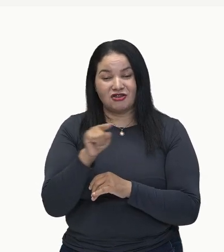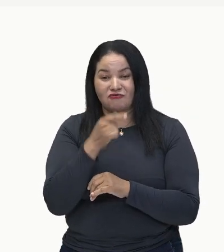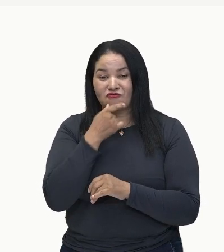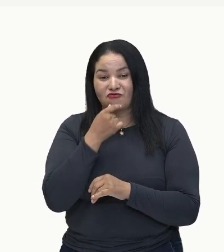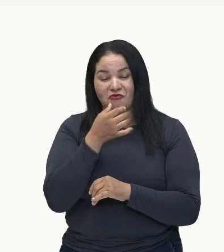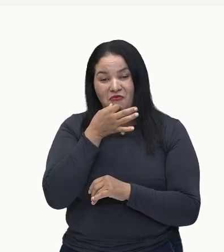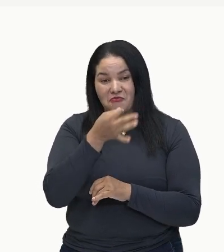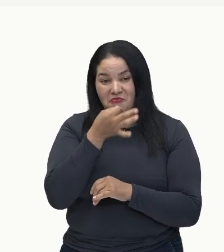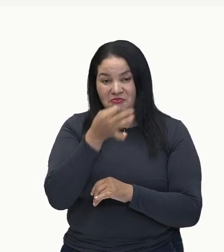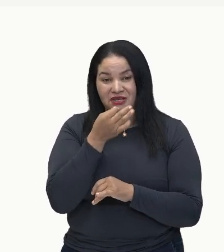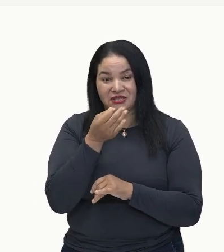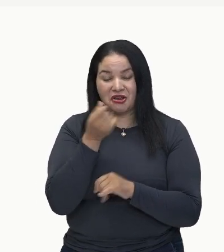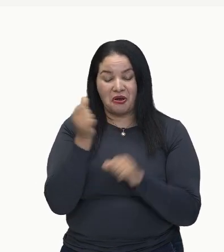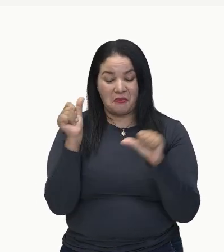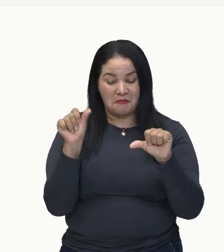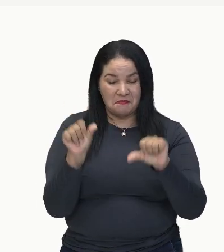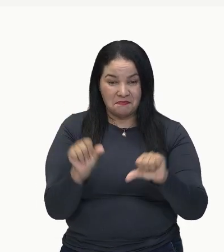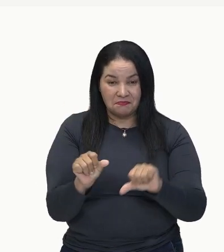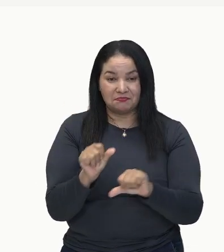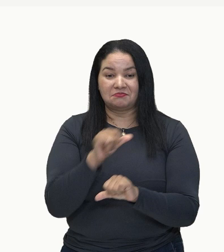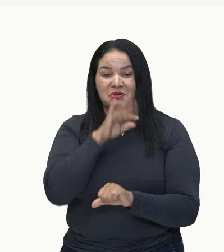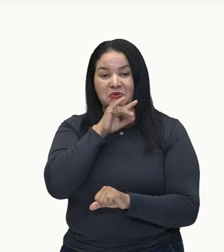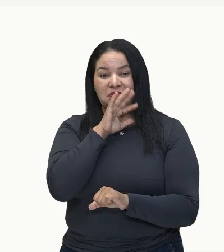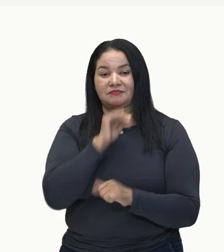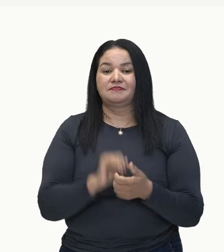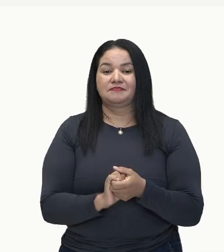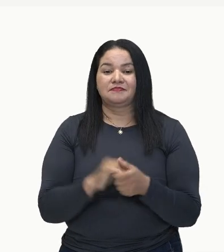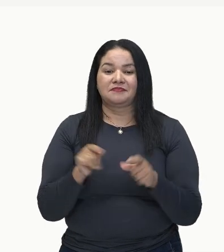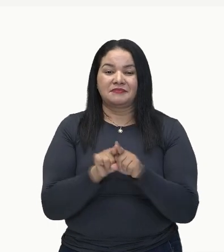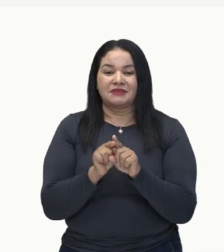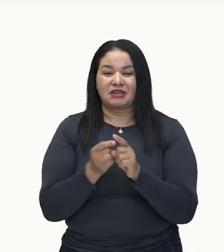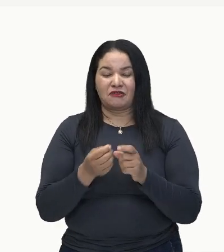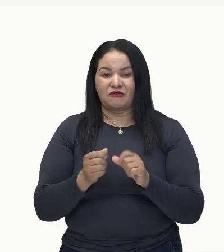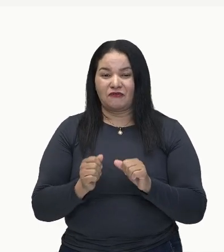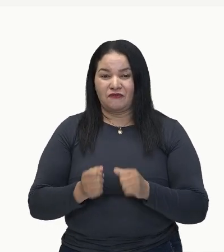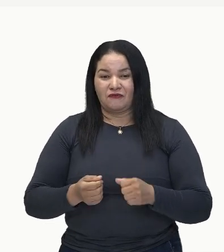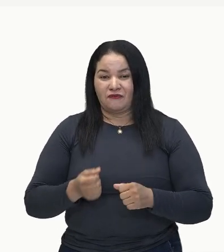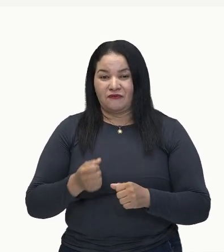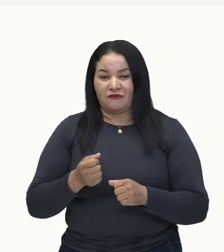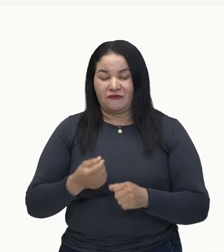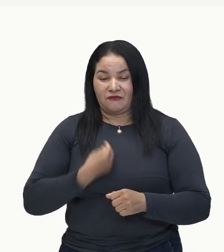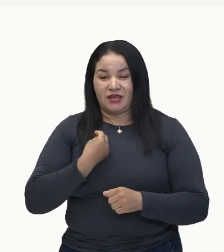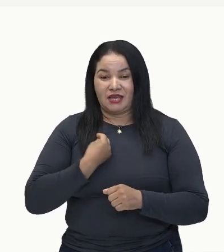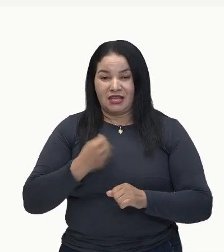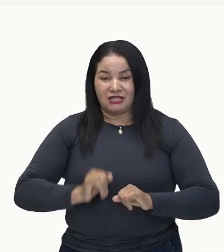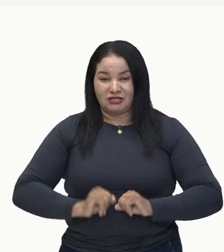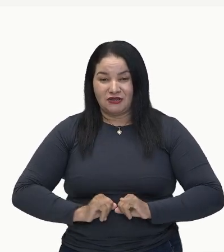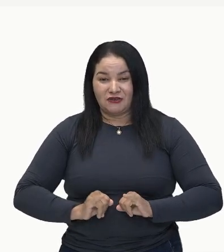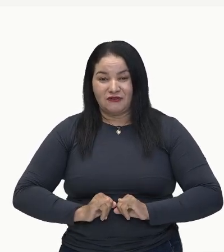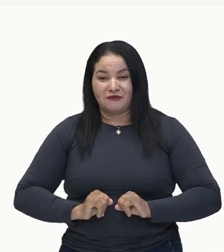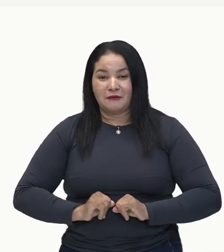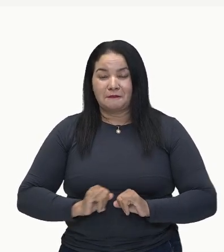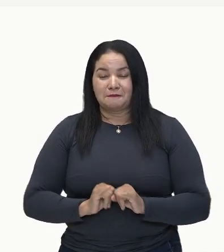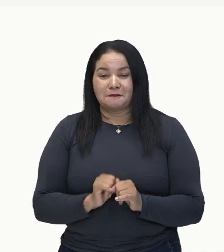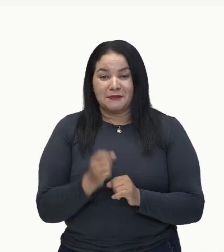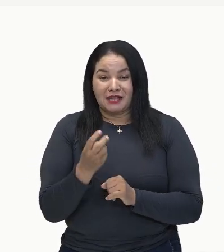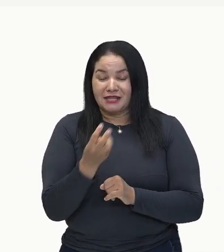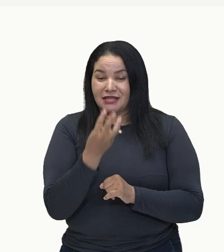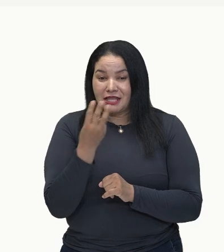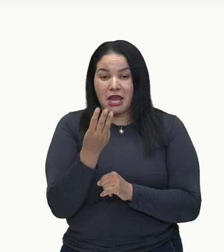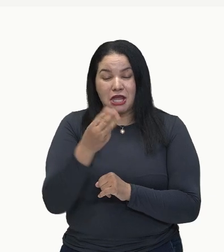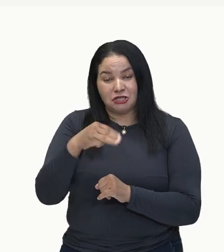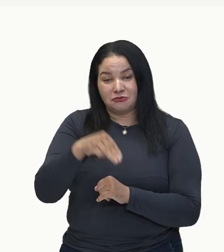péssimos. As atuações sofríveis. 3 minutos em frente a qualquer novela são capazes